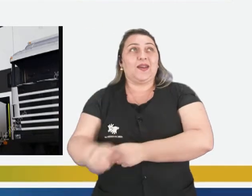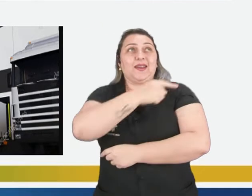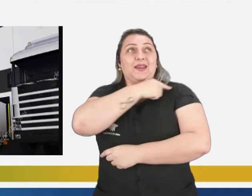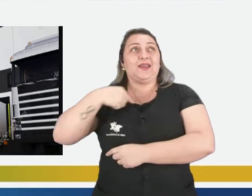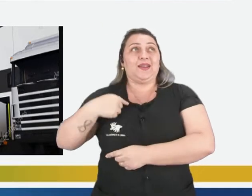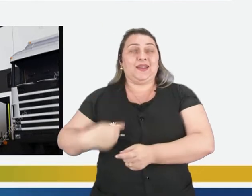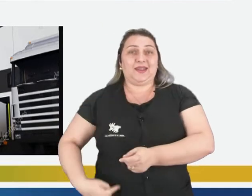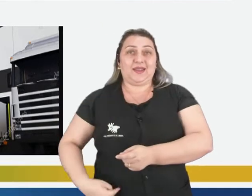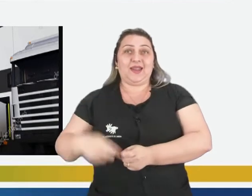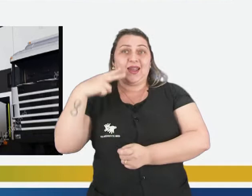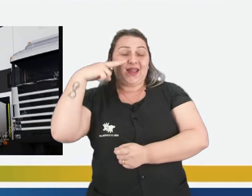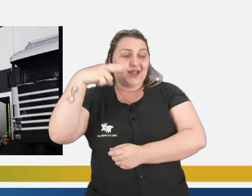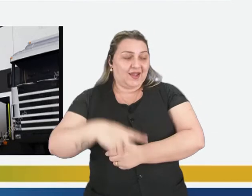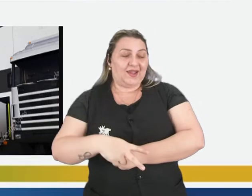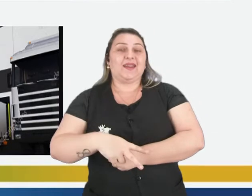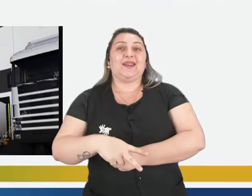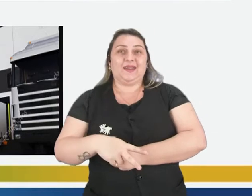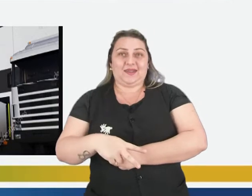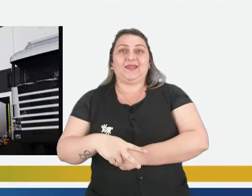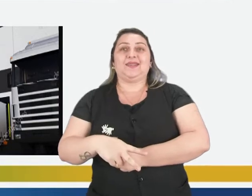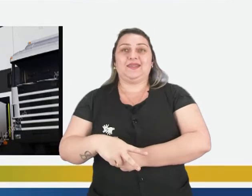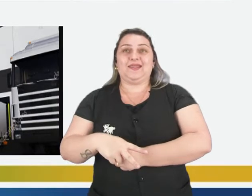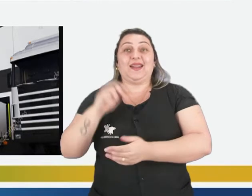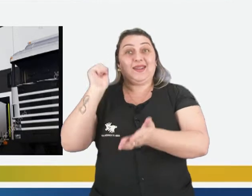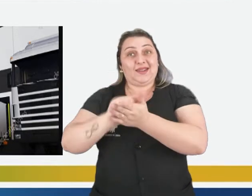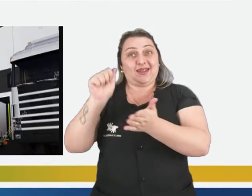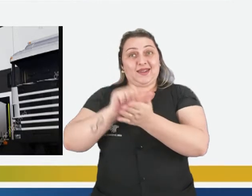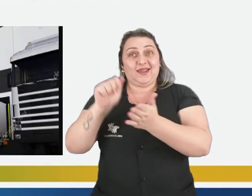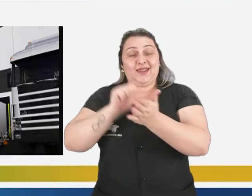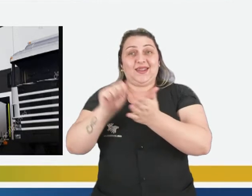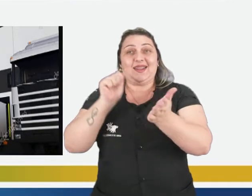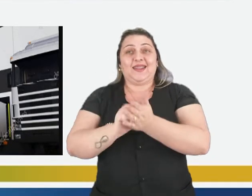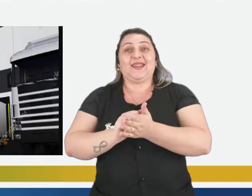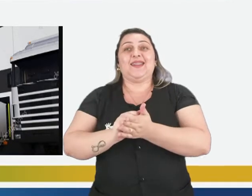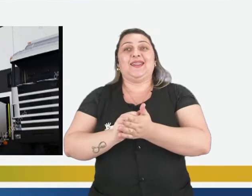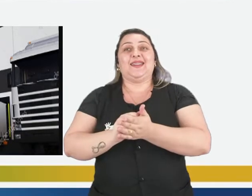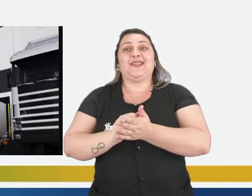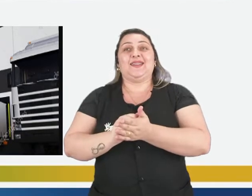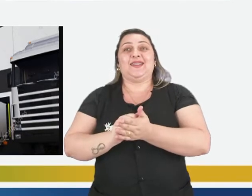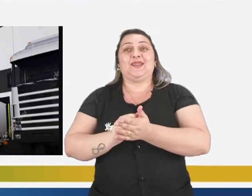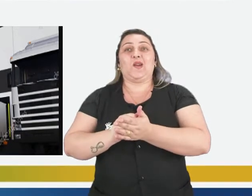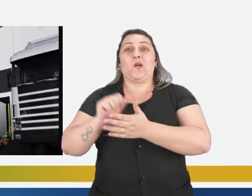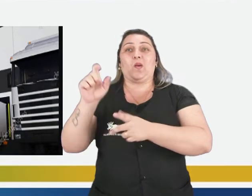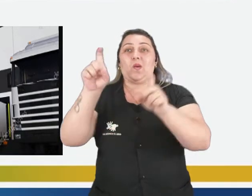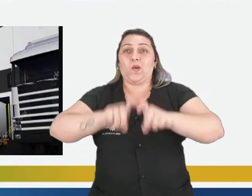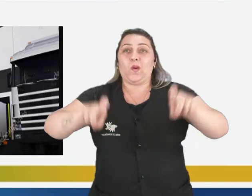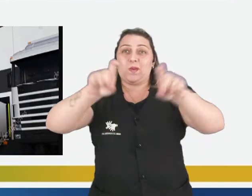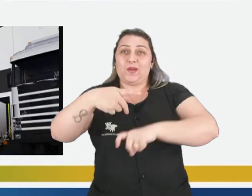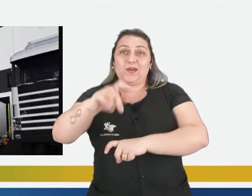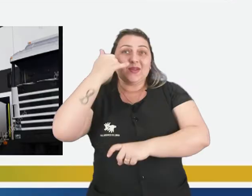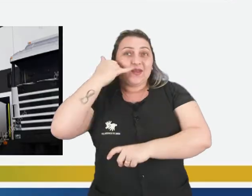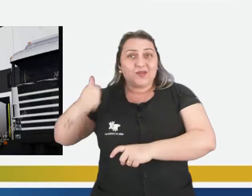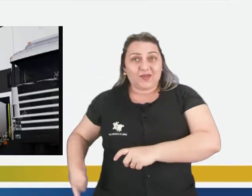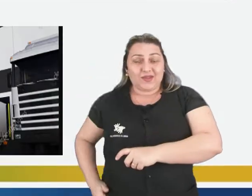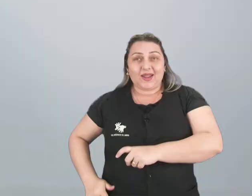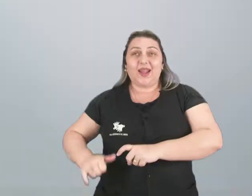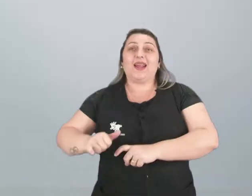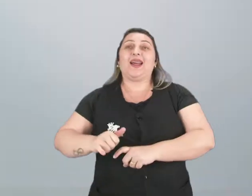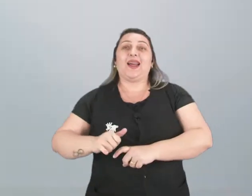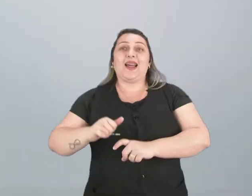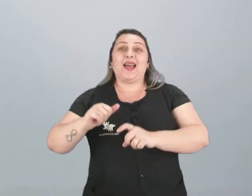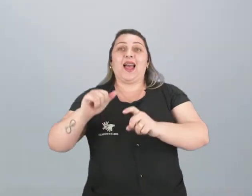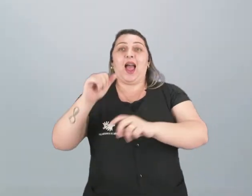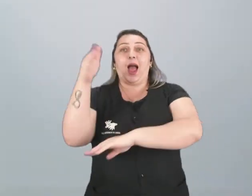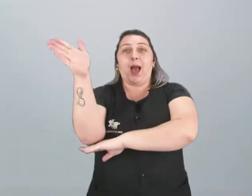vai olhar de onde a procedência está lá escrita, ainda que seja lá nos componentes do computador, do seu celular, está ali uma plaquinha com o